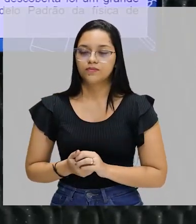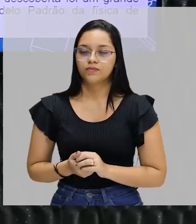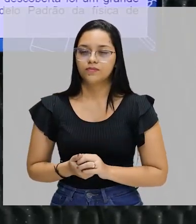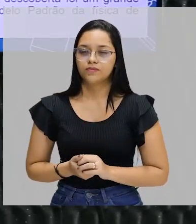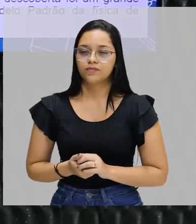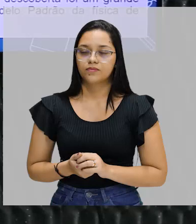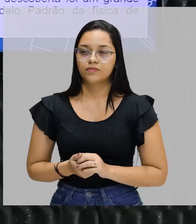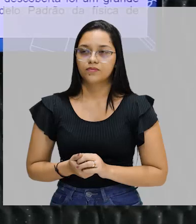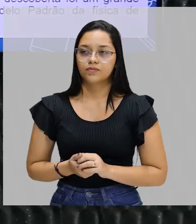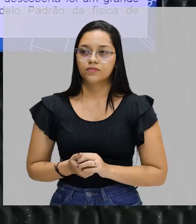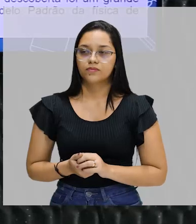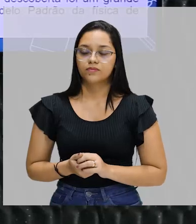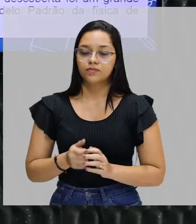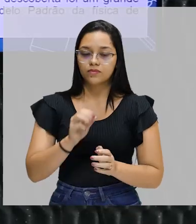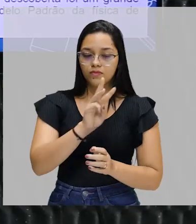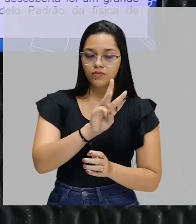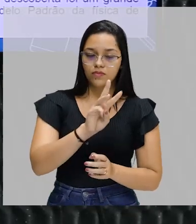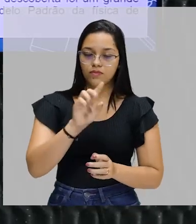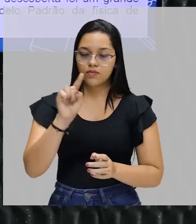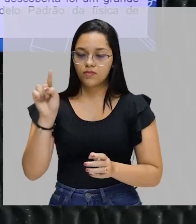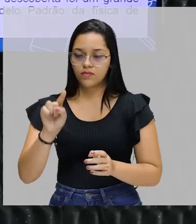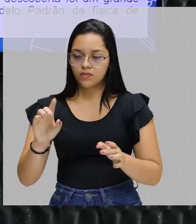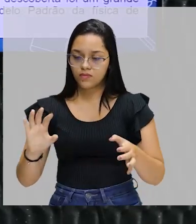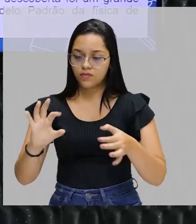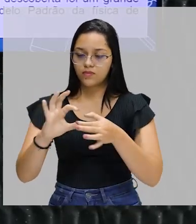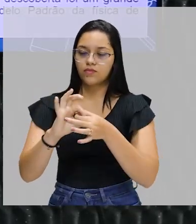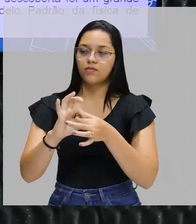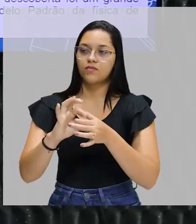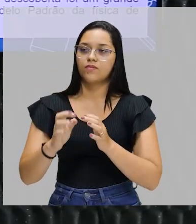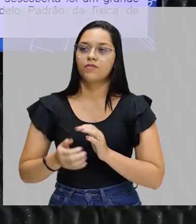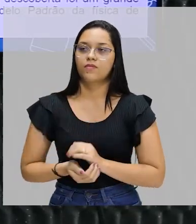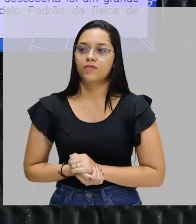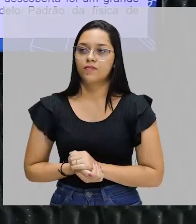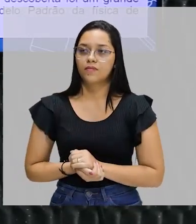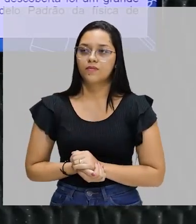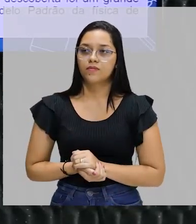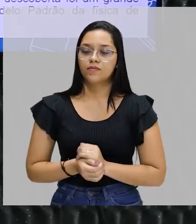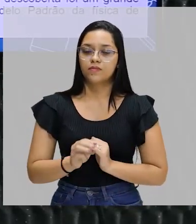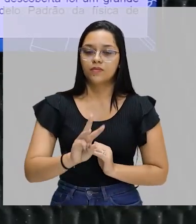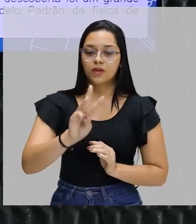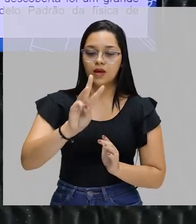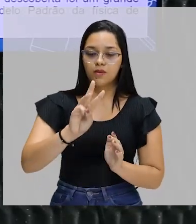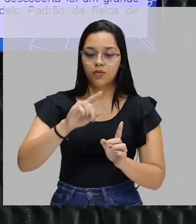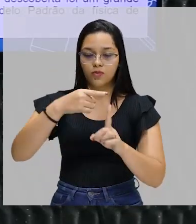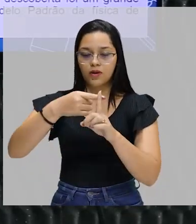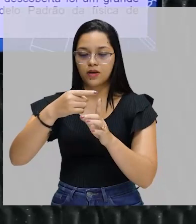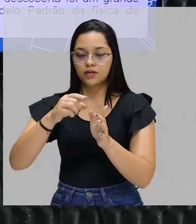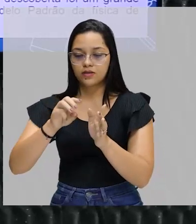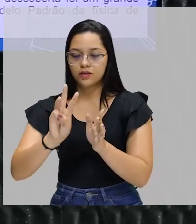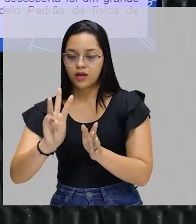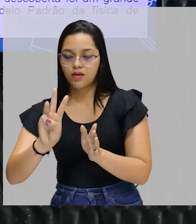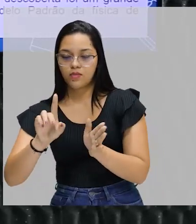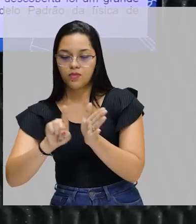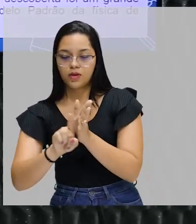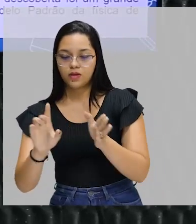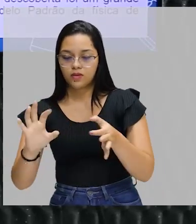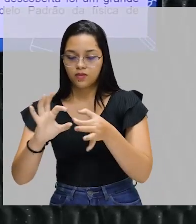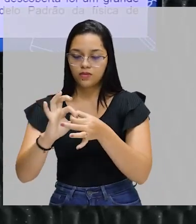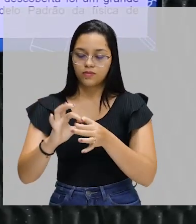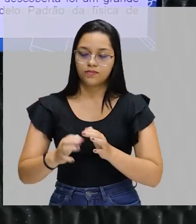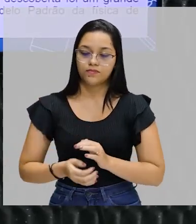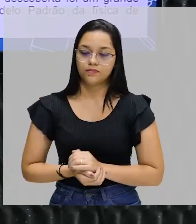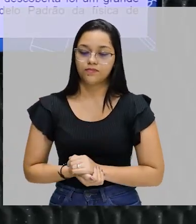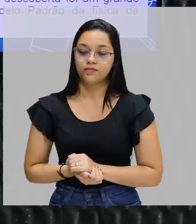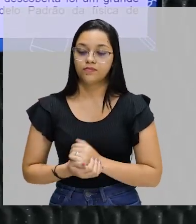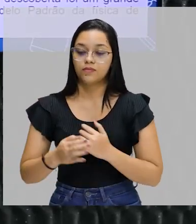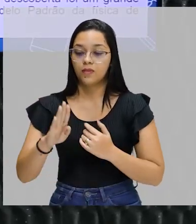outro, ok? São antipartículas um do outro. O W mais e o W menos são partículas e antipartículas um do outro, tá